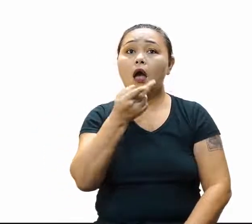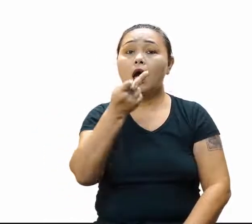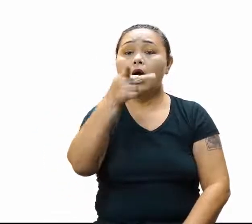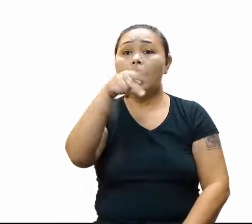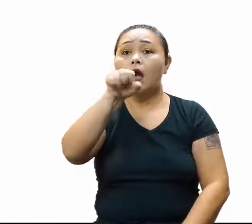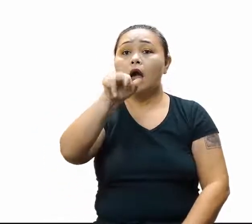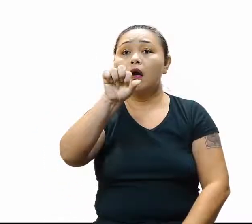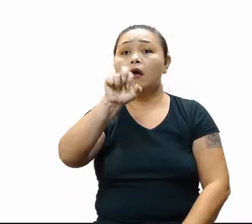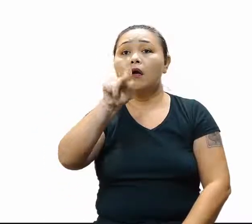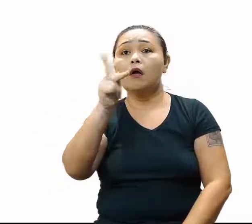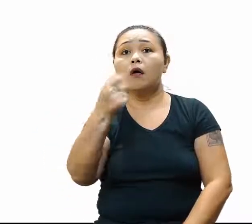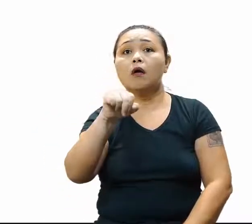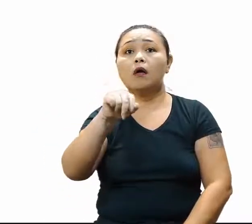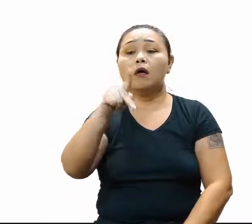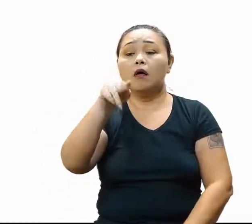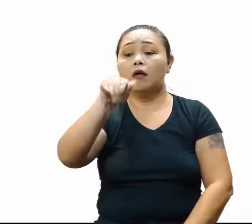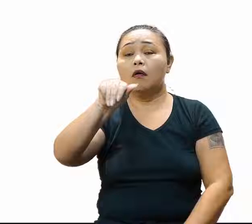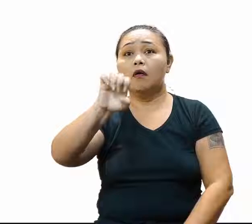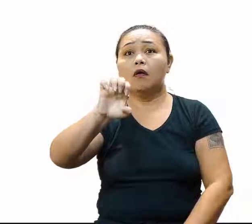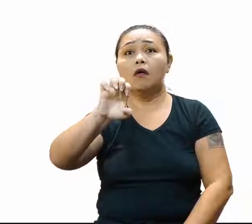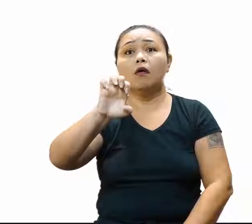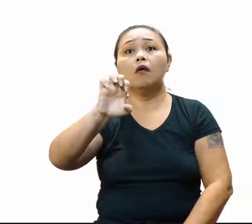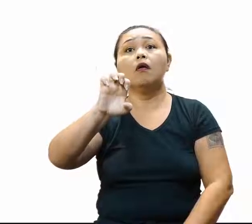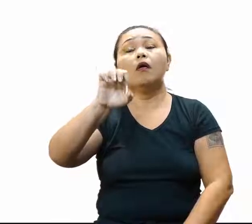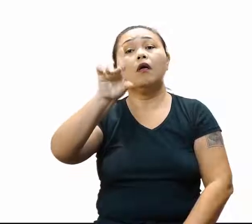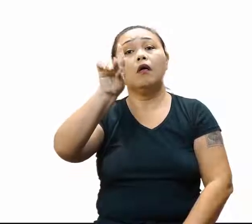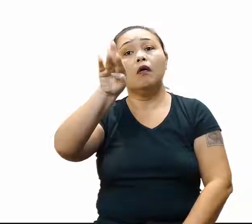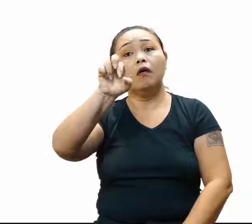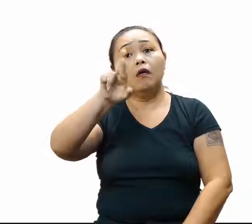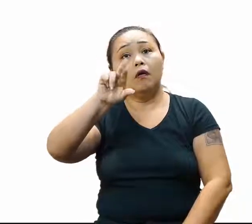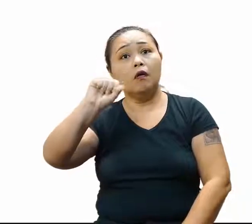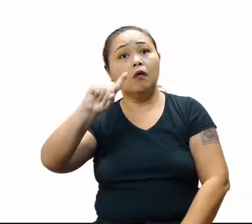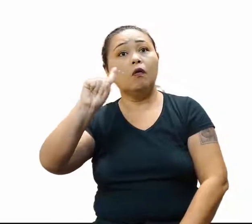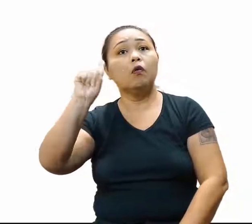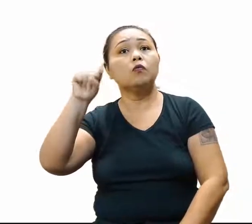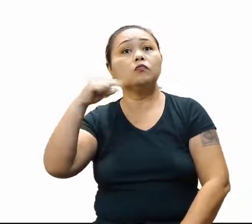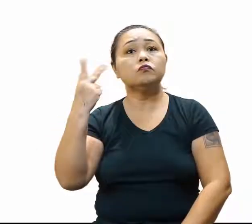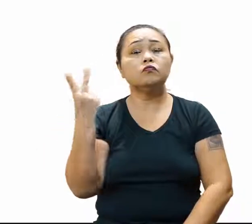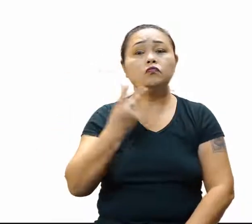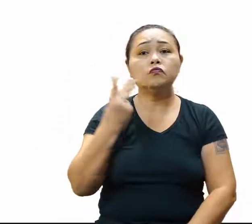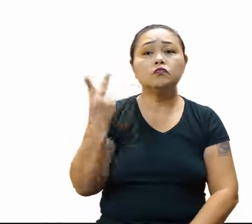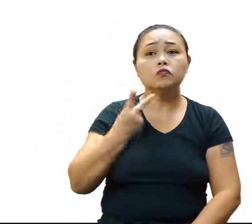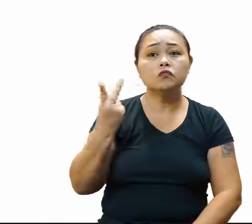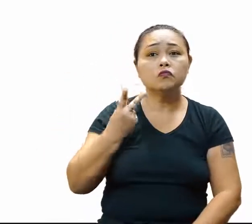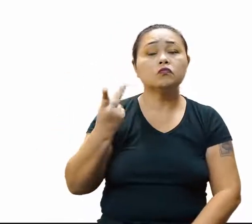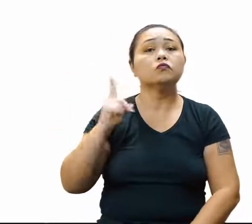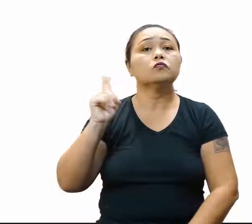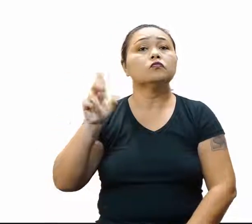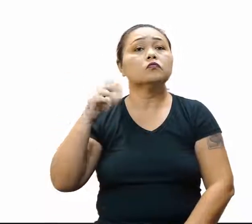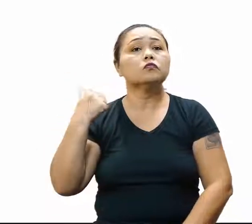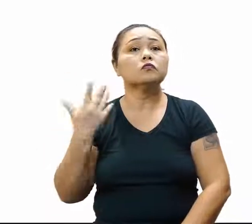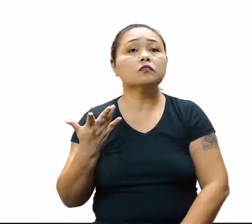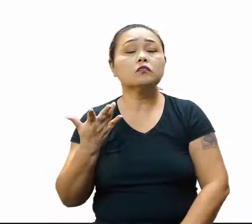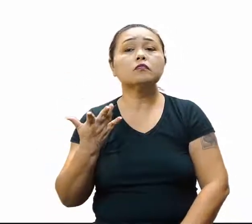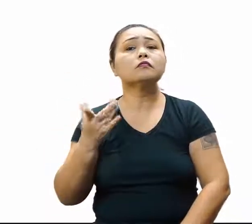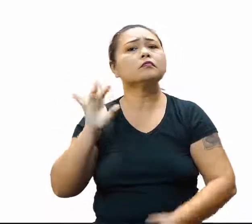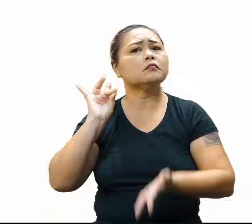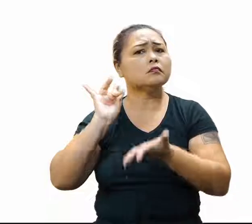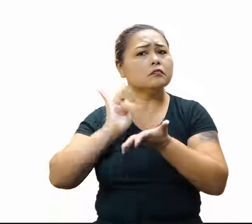e Paz de Barros. Fernando e Arthur Paz de Barros. Na verdade, eles